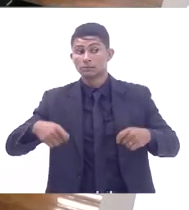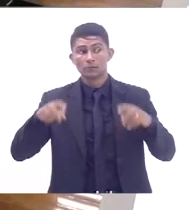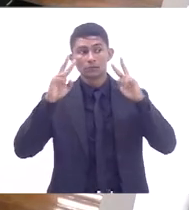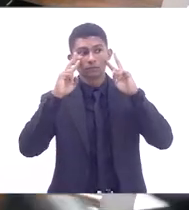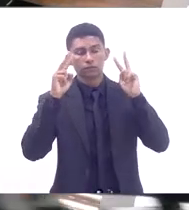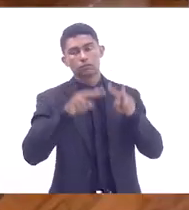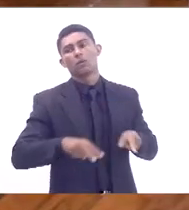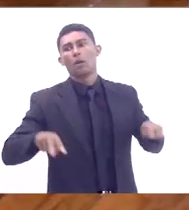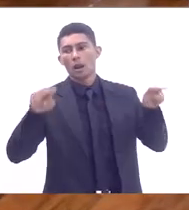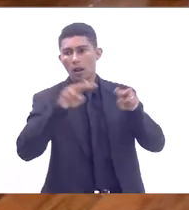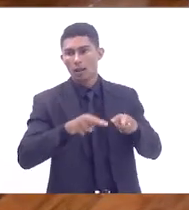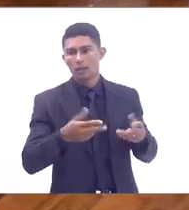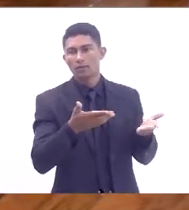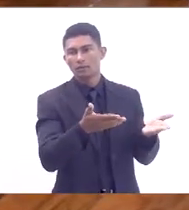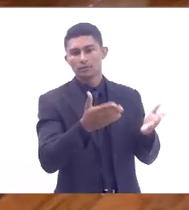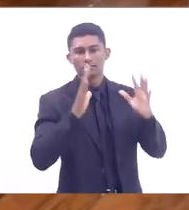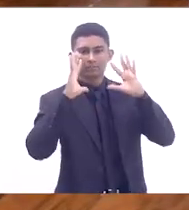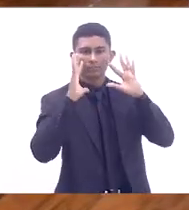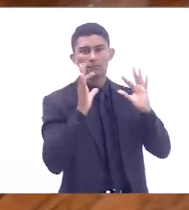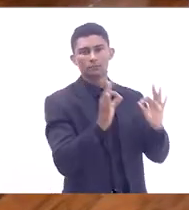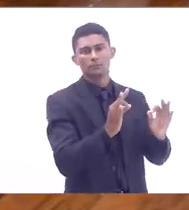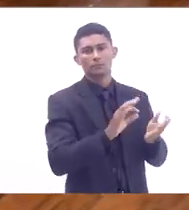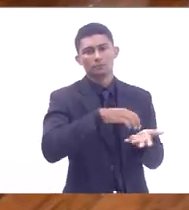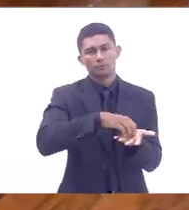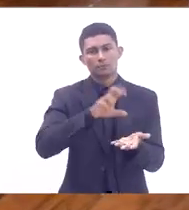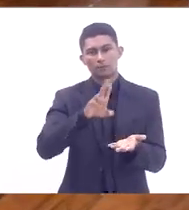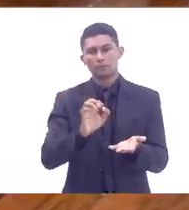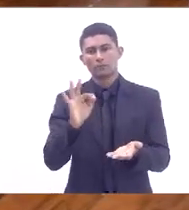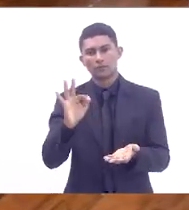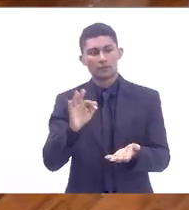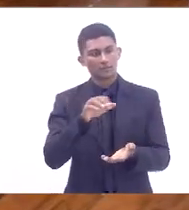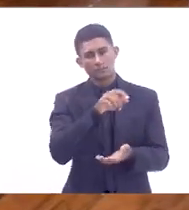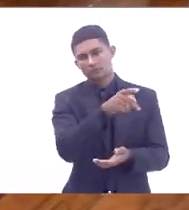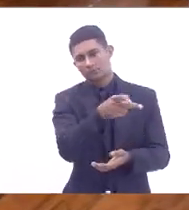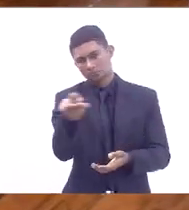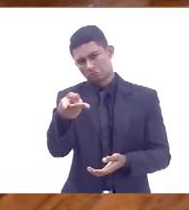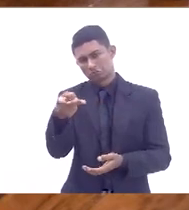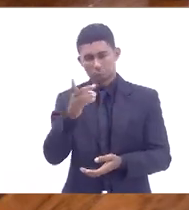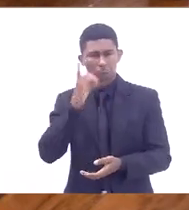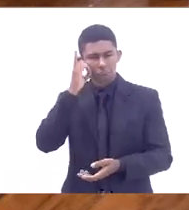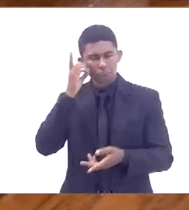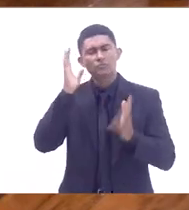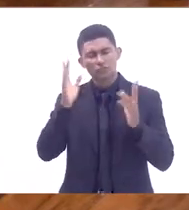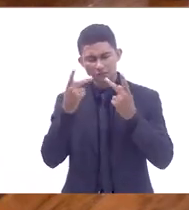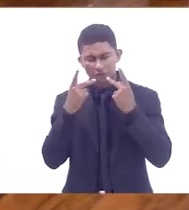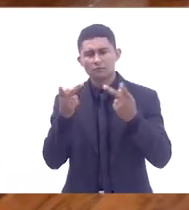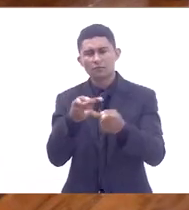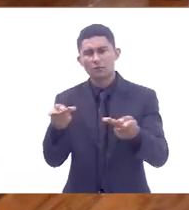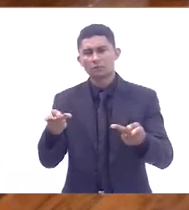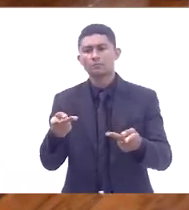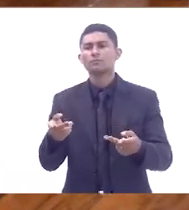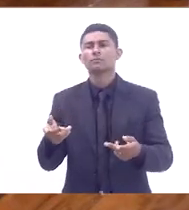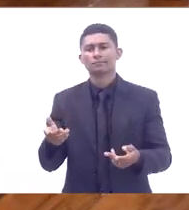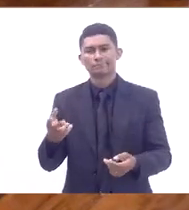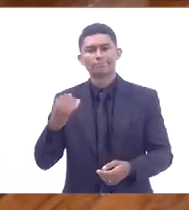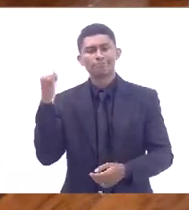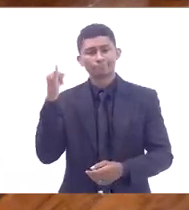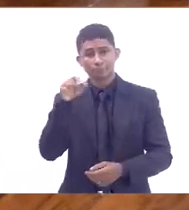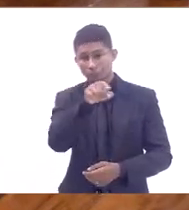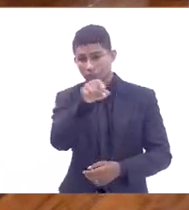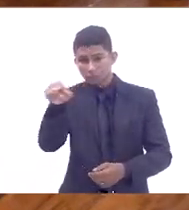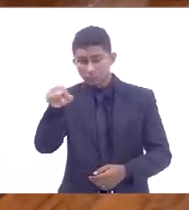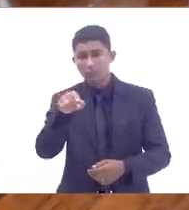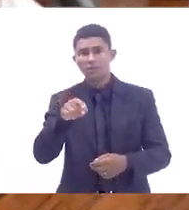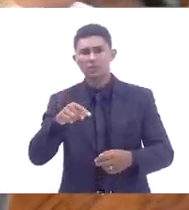o homem tá os deputados aqui já falaram com muita propriedade nós temos total segurança no empenho de